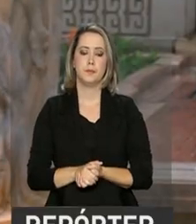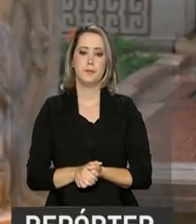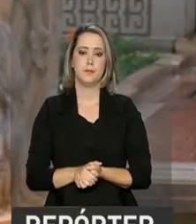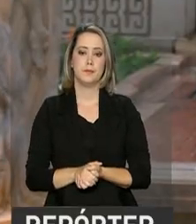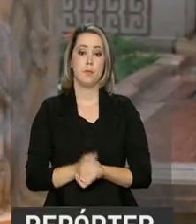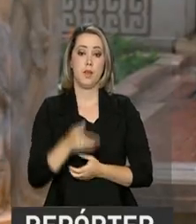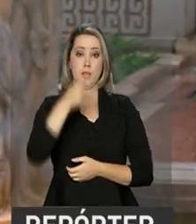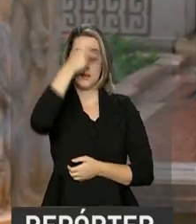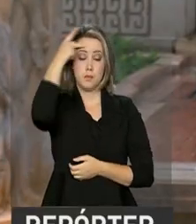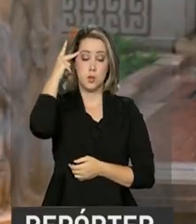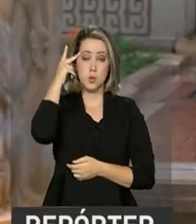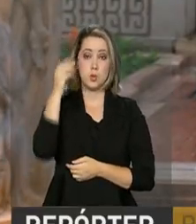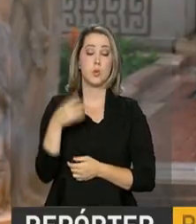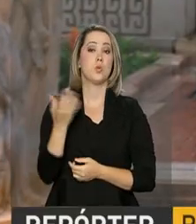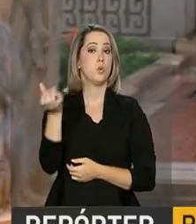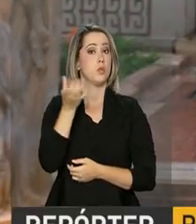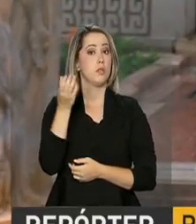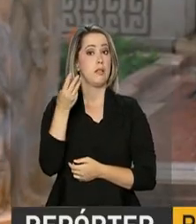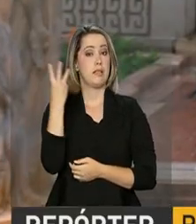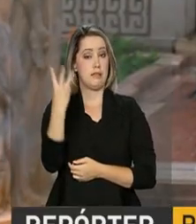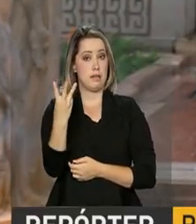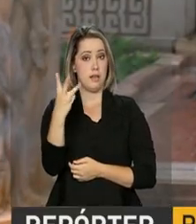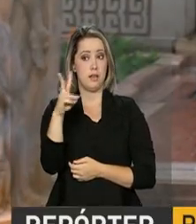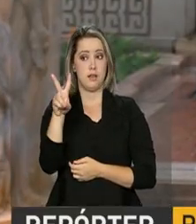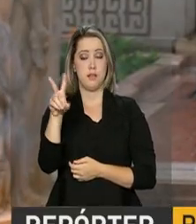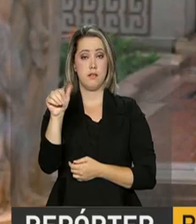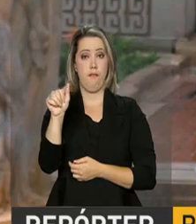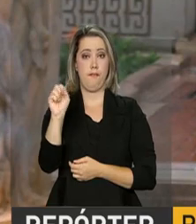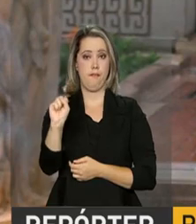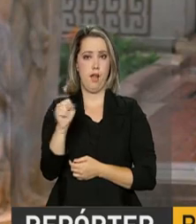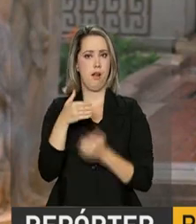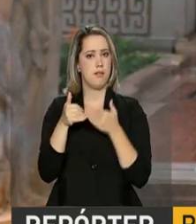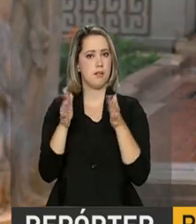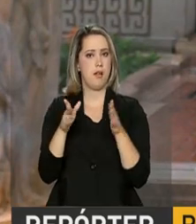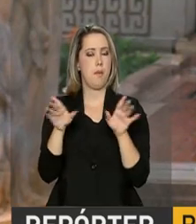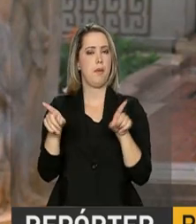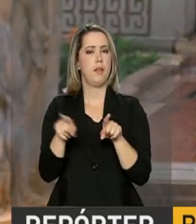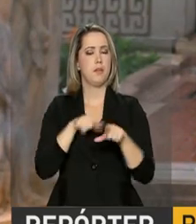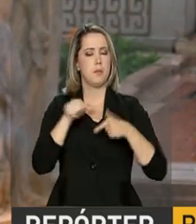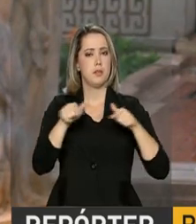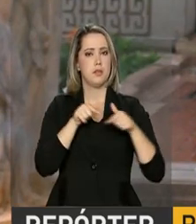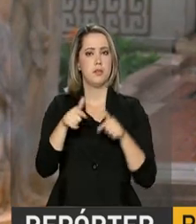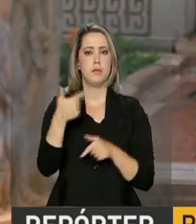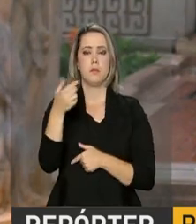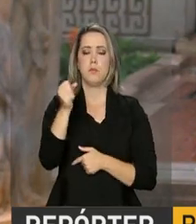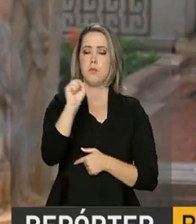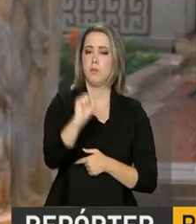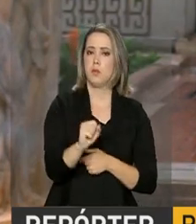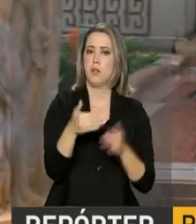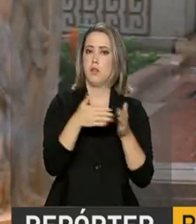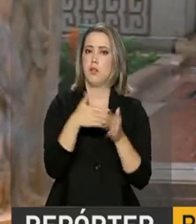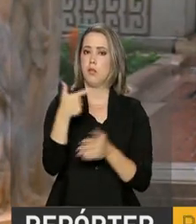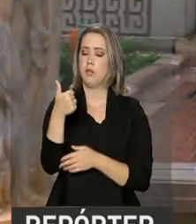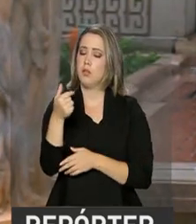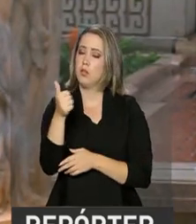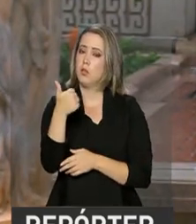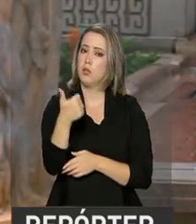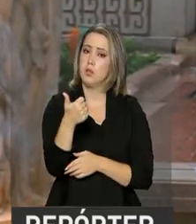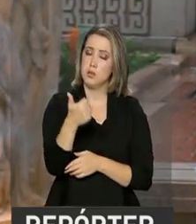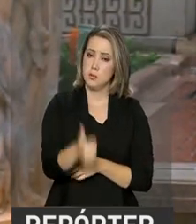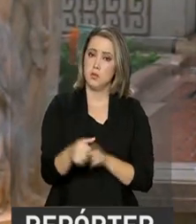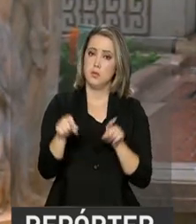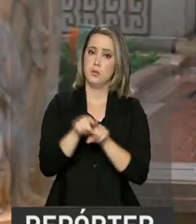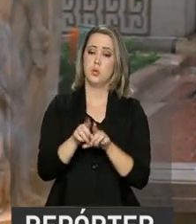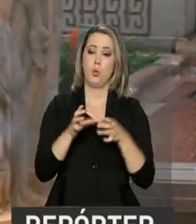Os candidatos disputam 3 vagas abertas para atuar entre 2018 e 2021 A Comissão Interamericana de